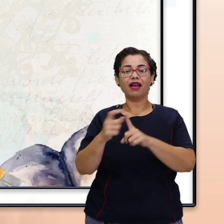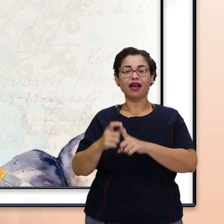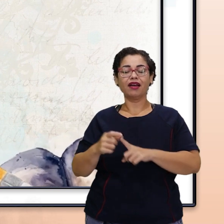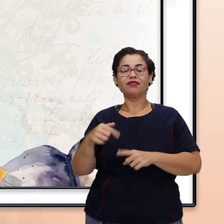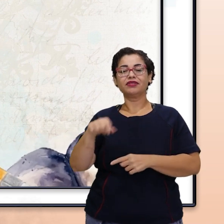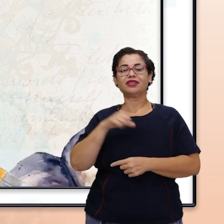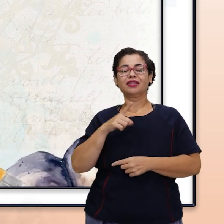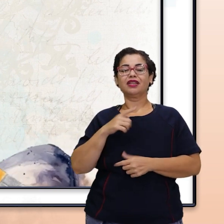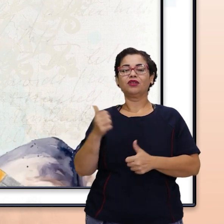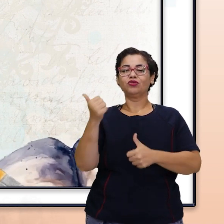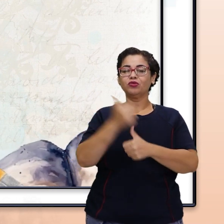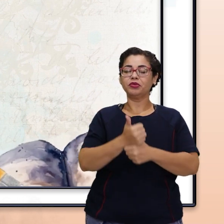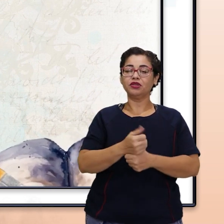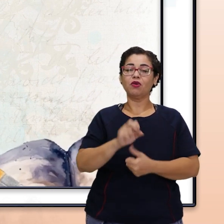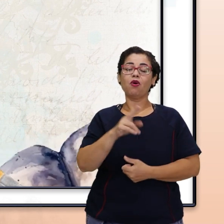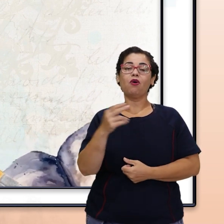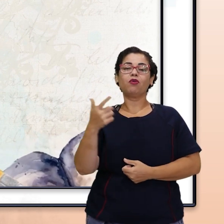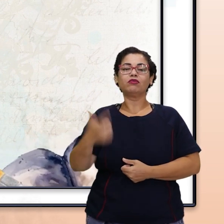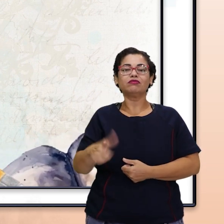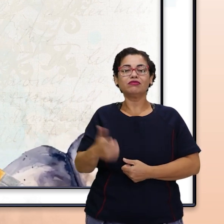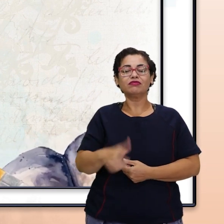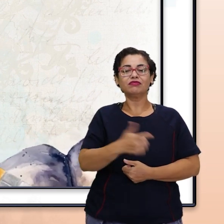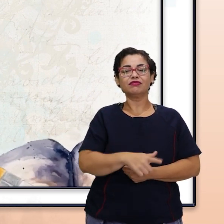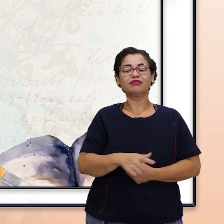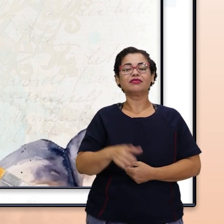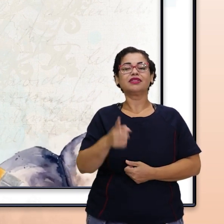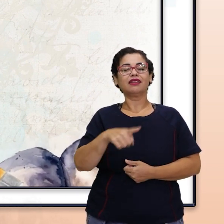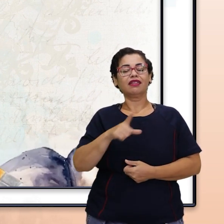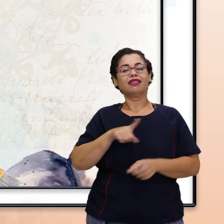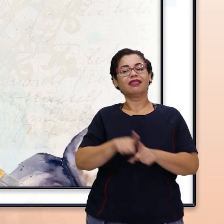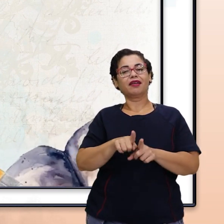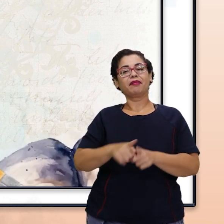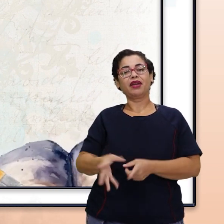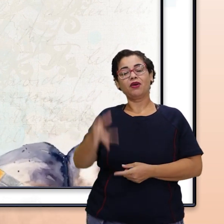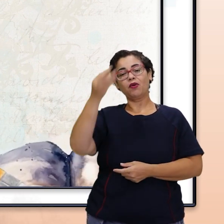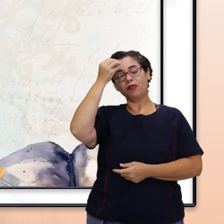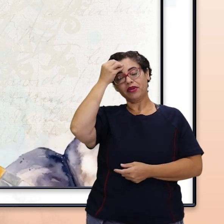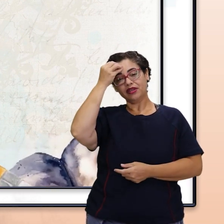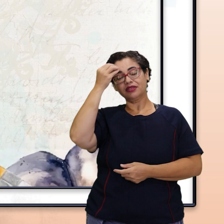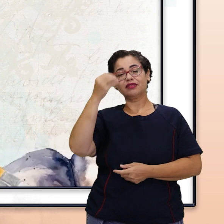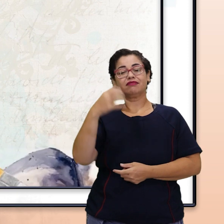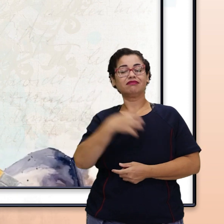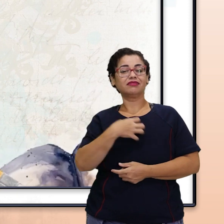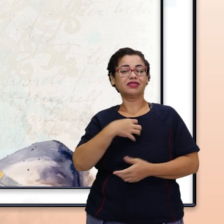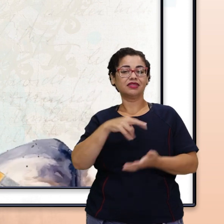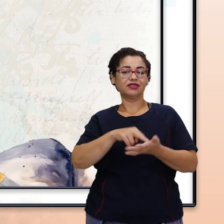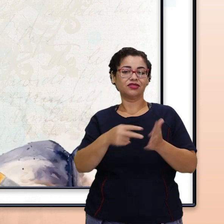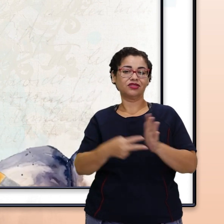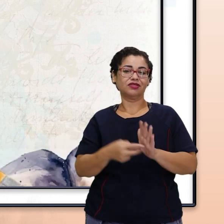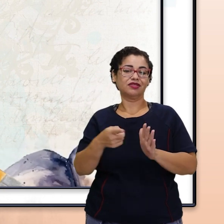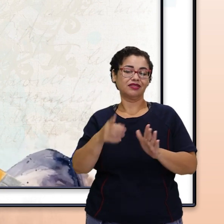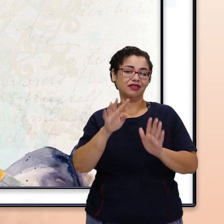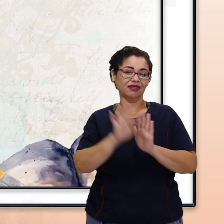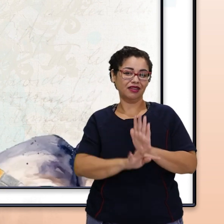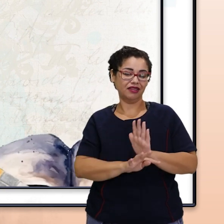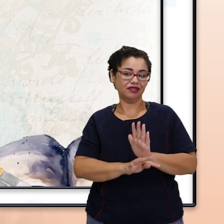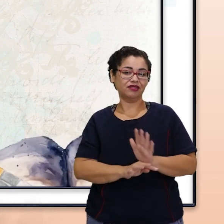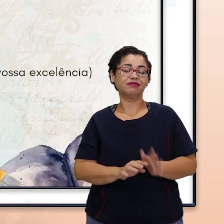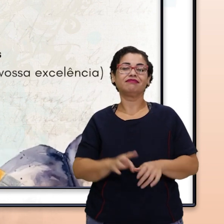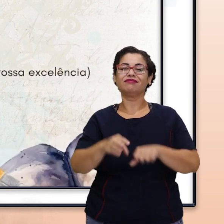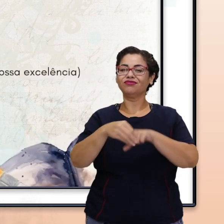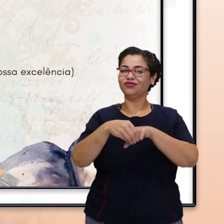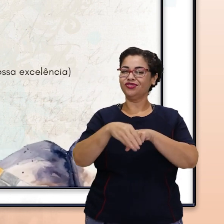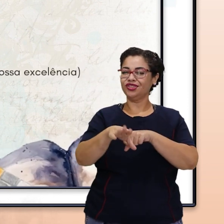estão sendo substituídas ou repetidas nele e a compreensão do sentido dele.